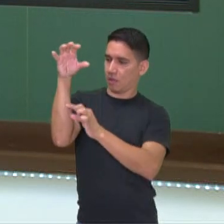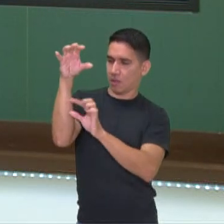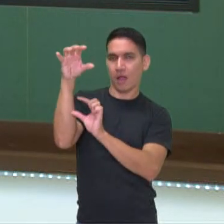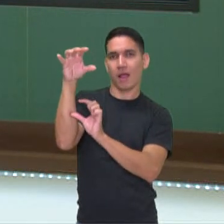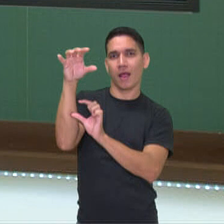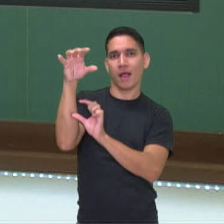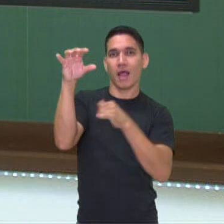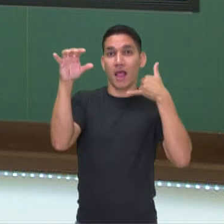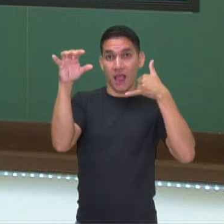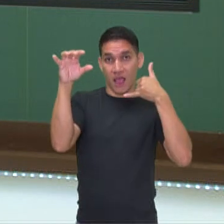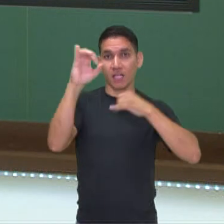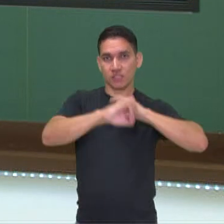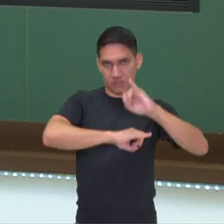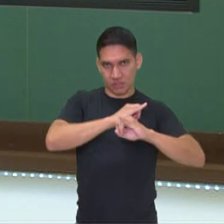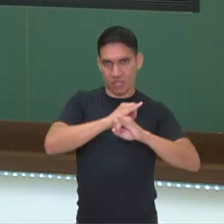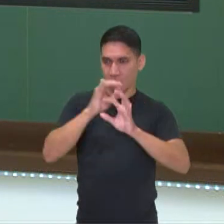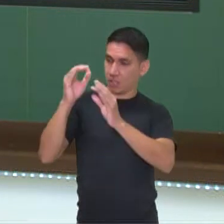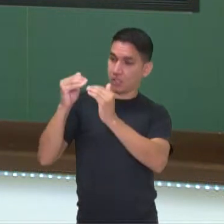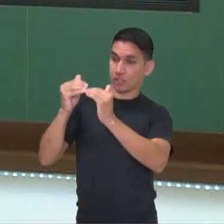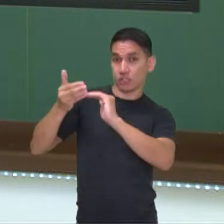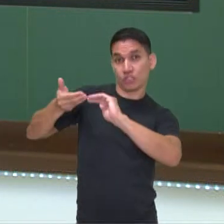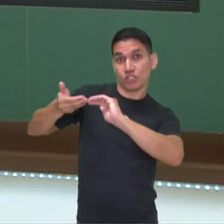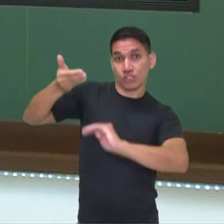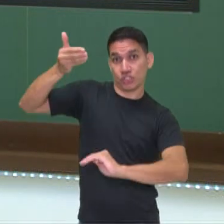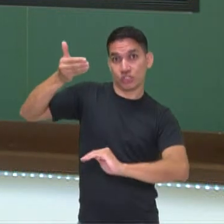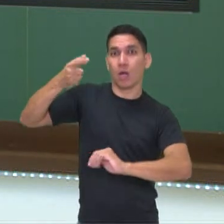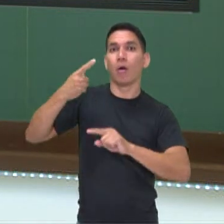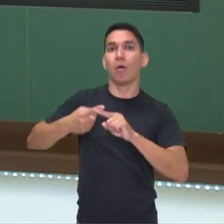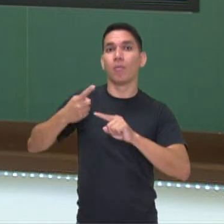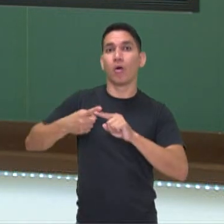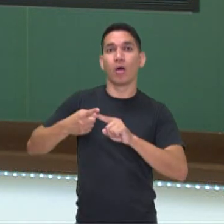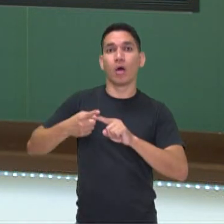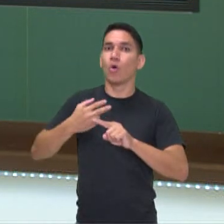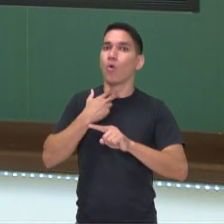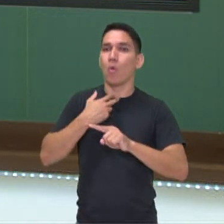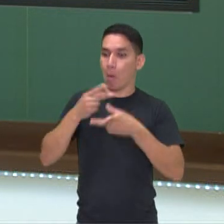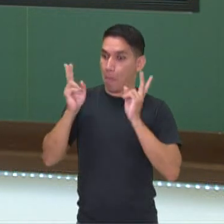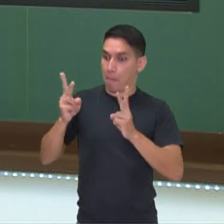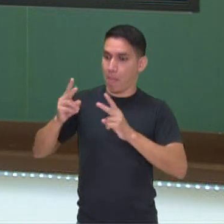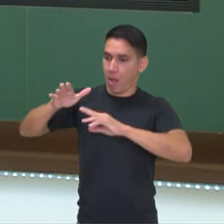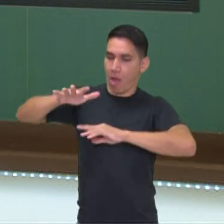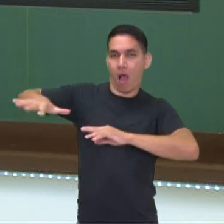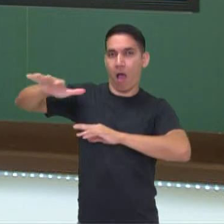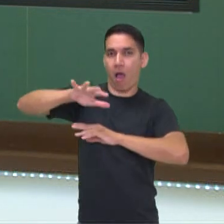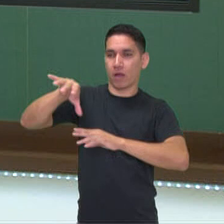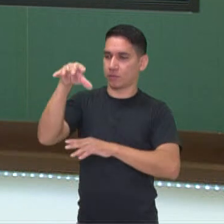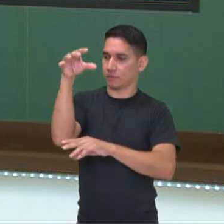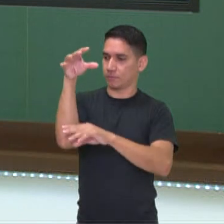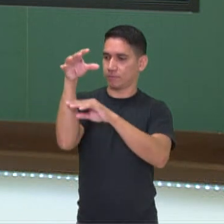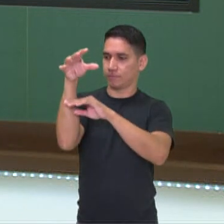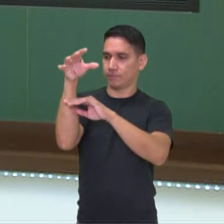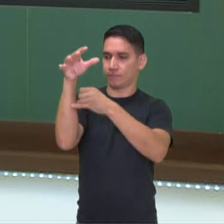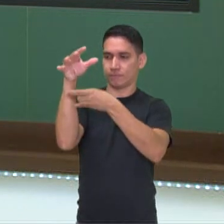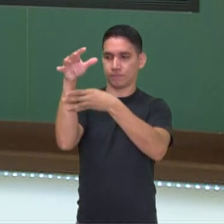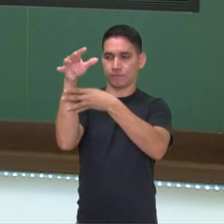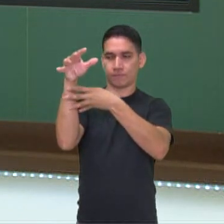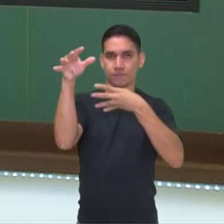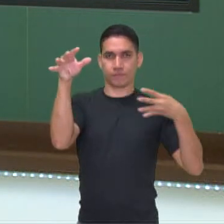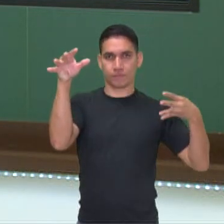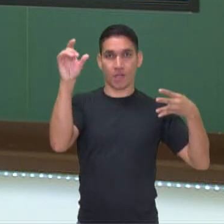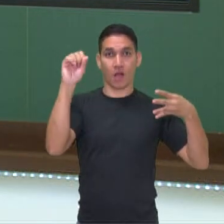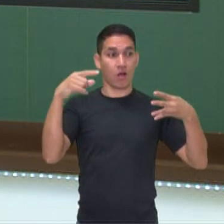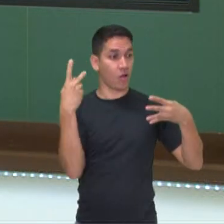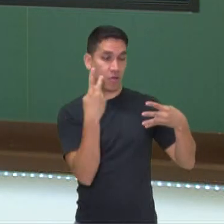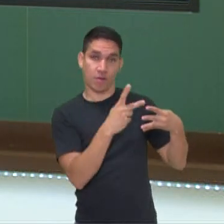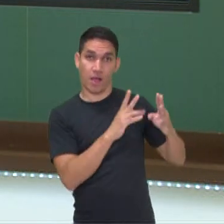existe uma distância grande, que esses cabos eles não podem passar pelo mesmo espaço. Até mesmo nas residências, os cabos de